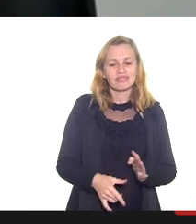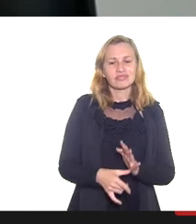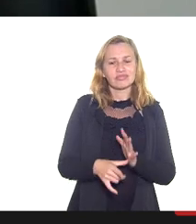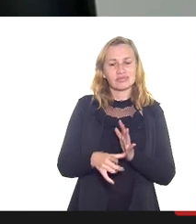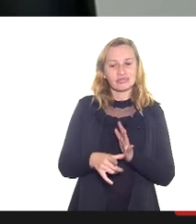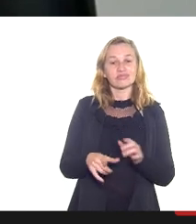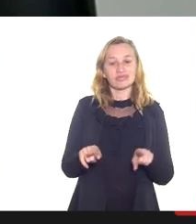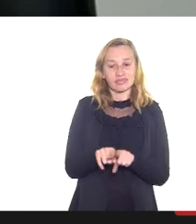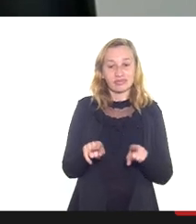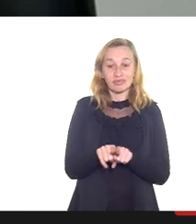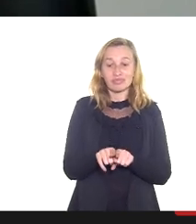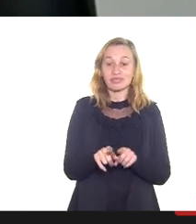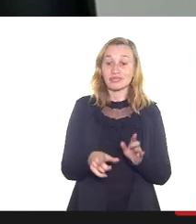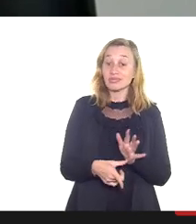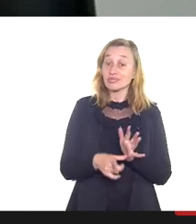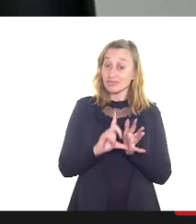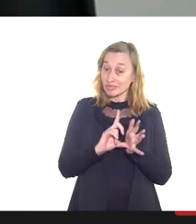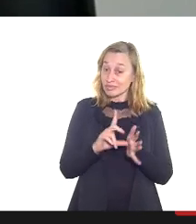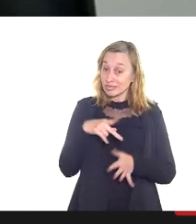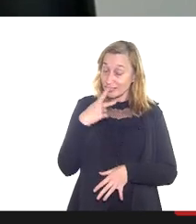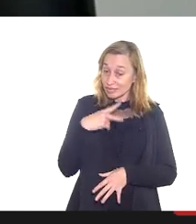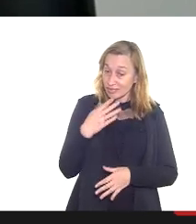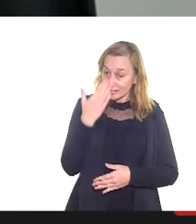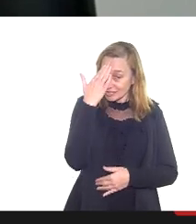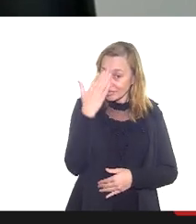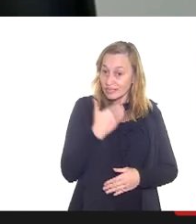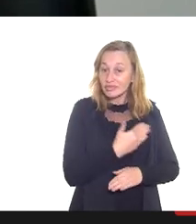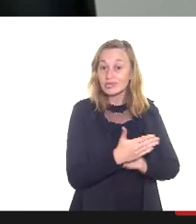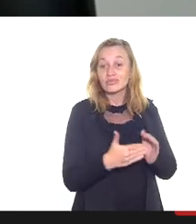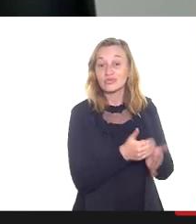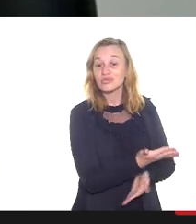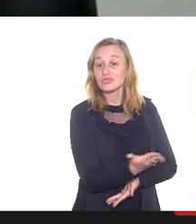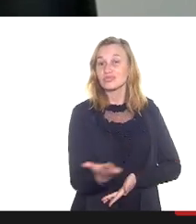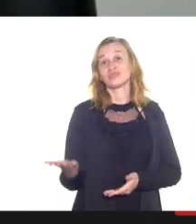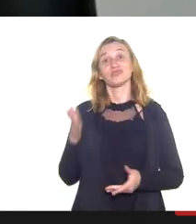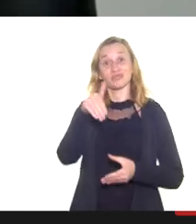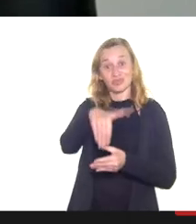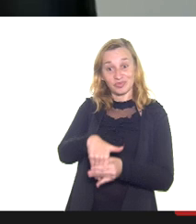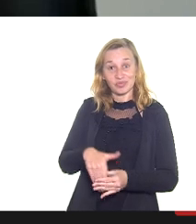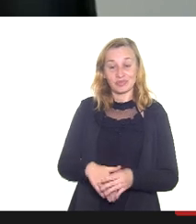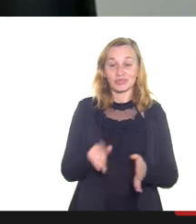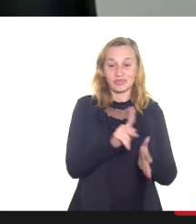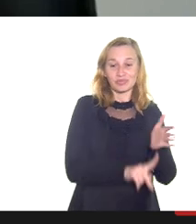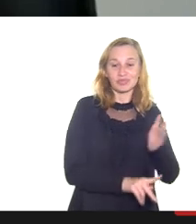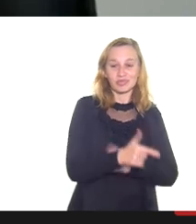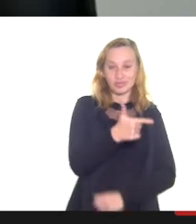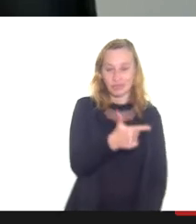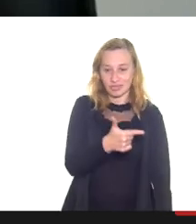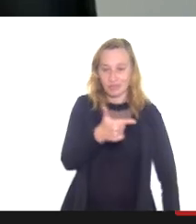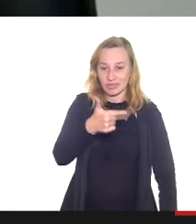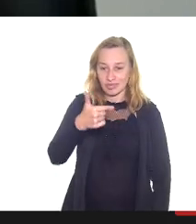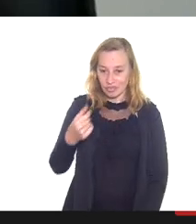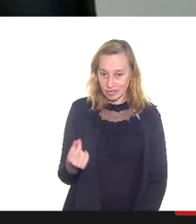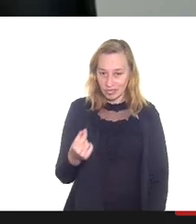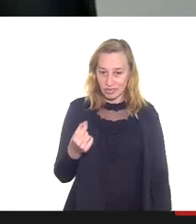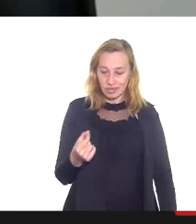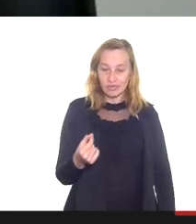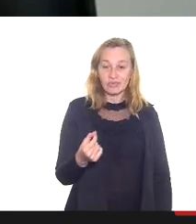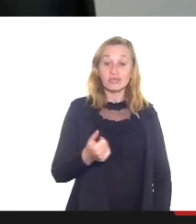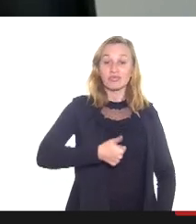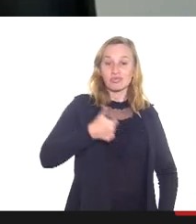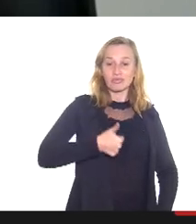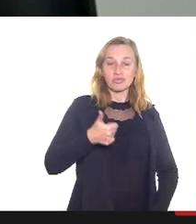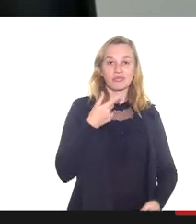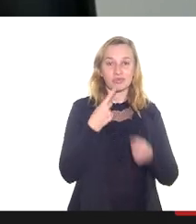mesmo de declarar meu voto, agradecer a todos os nossos pares pela votação do projeto 20, em primeira discussão, né, primeira